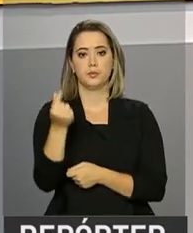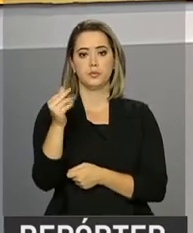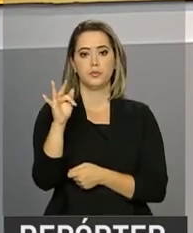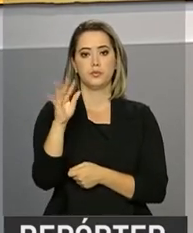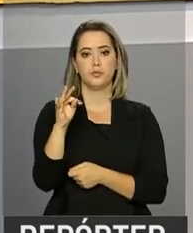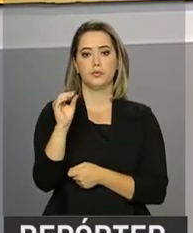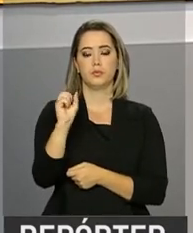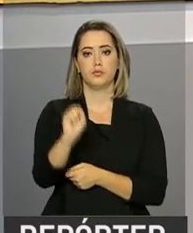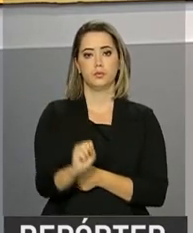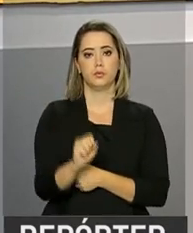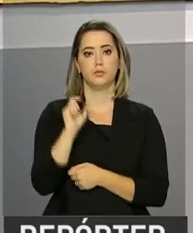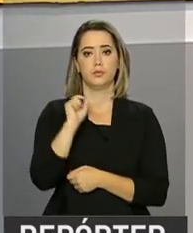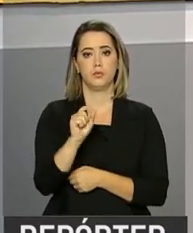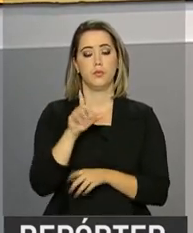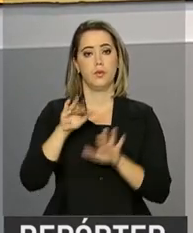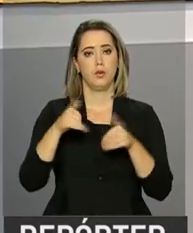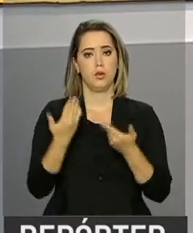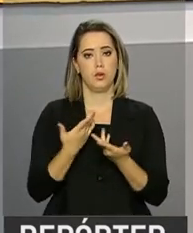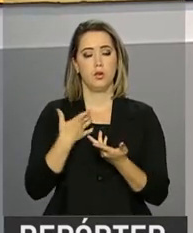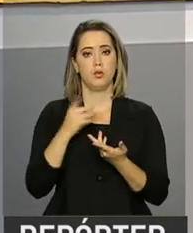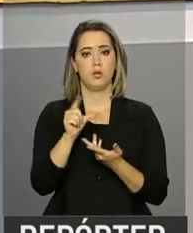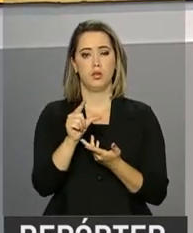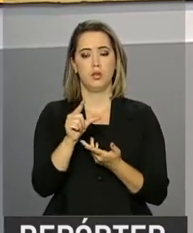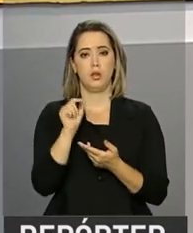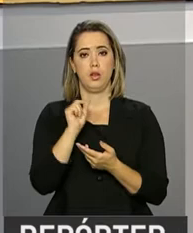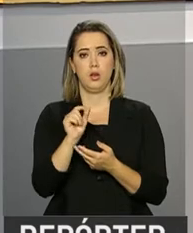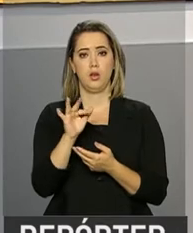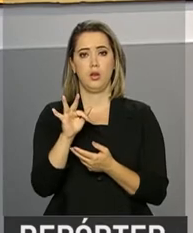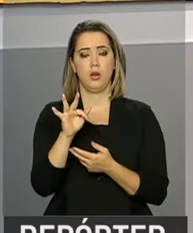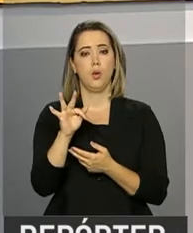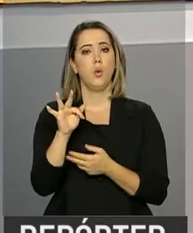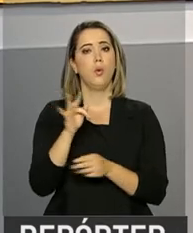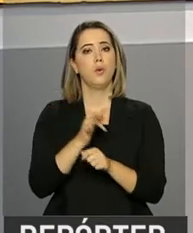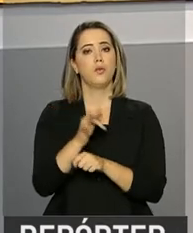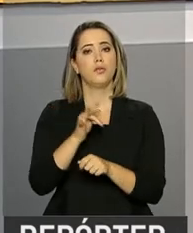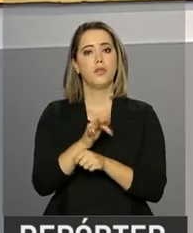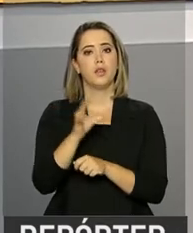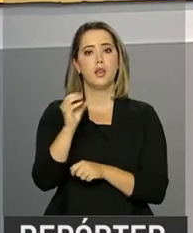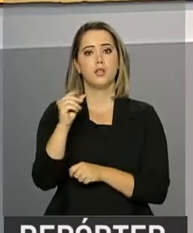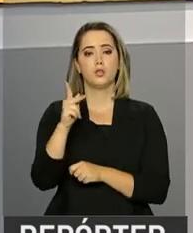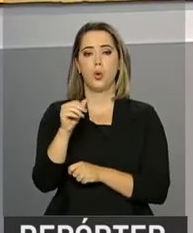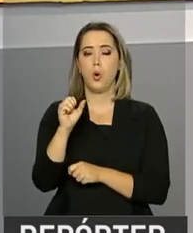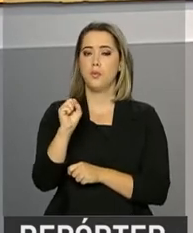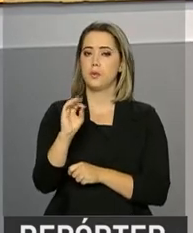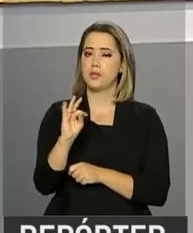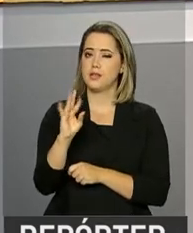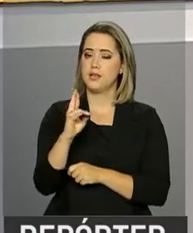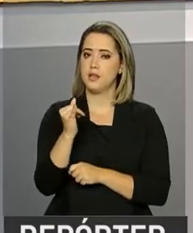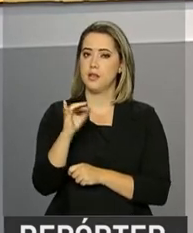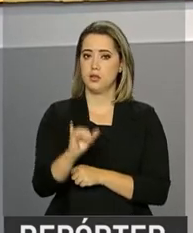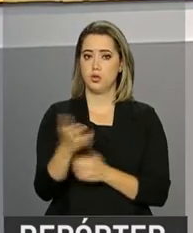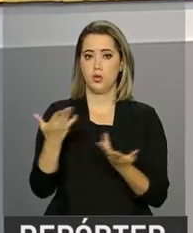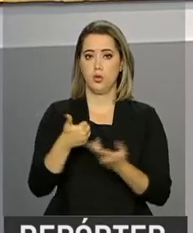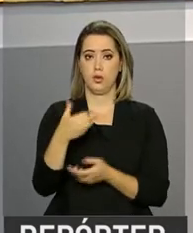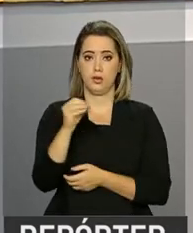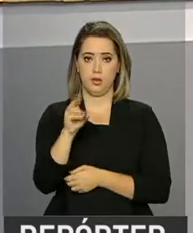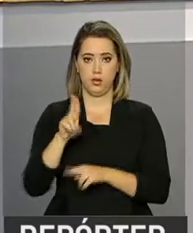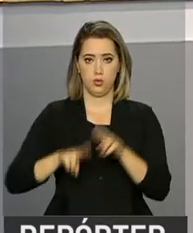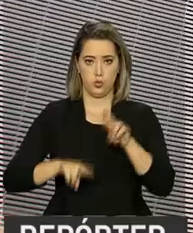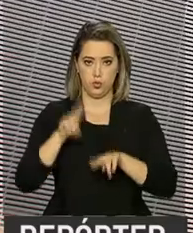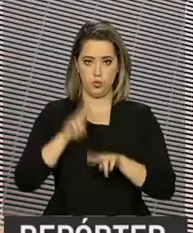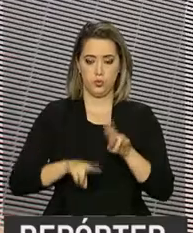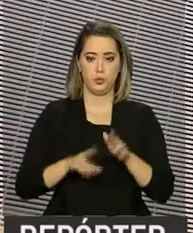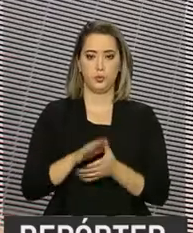fgts por conta do feriado de corpus christi o governo antecipou saque para o dia 10 de junho